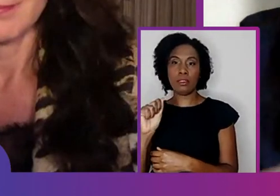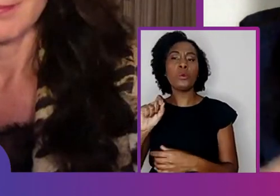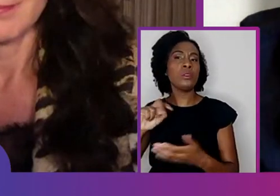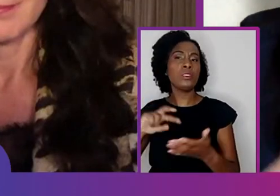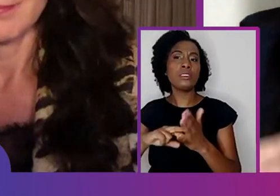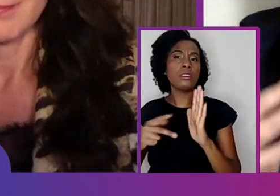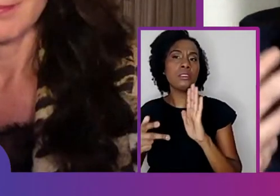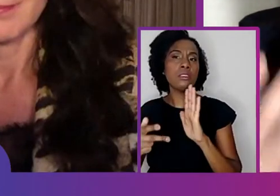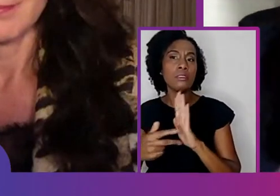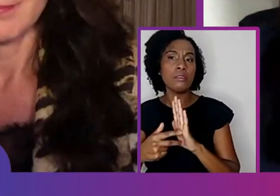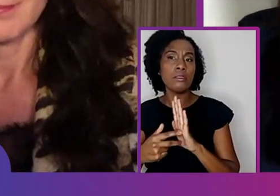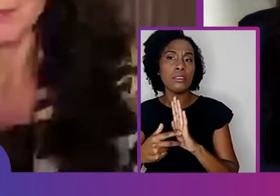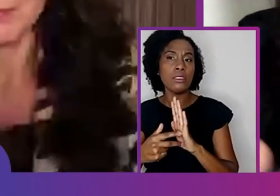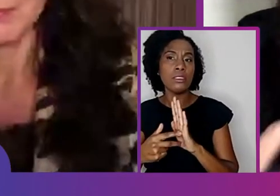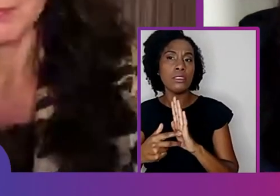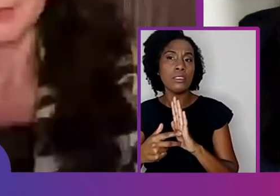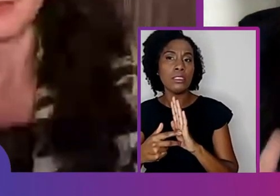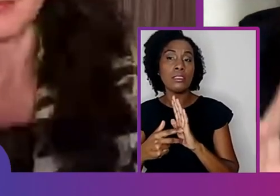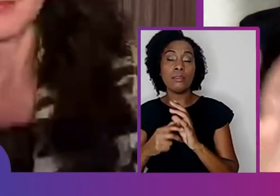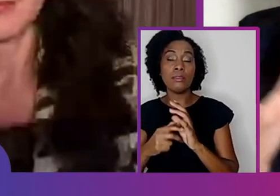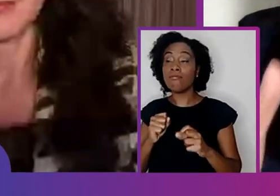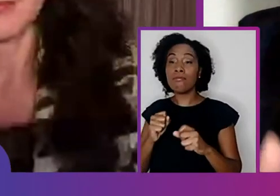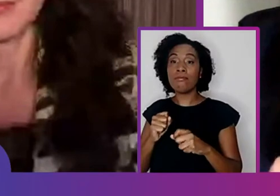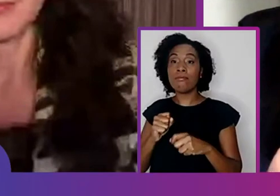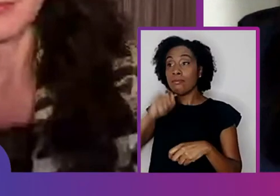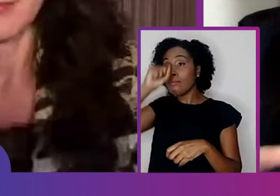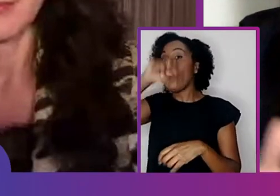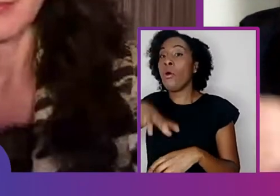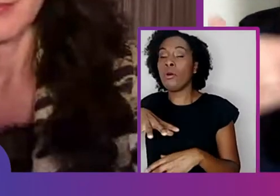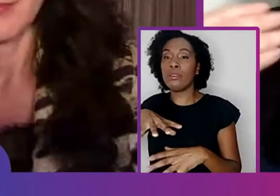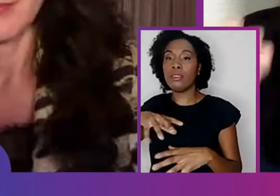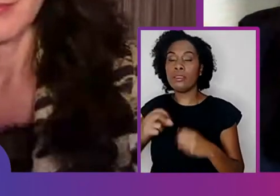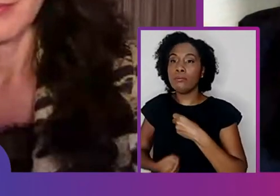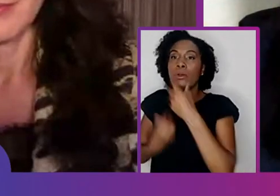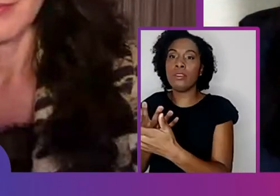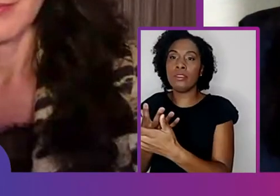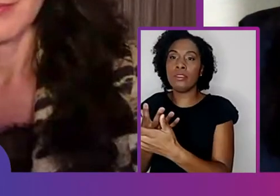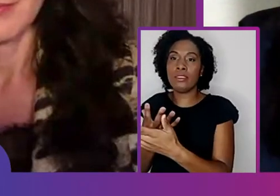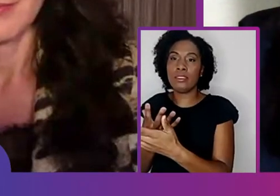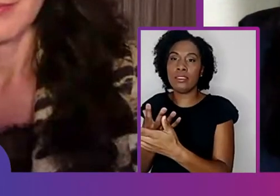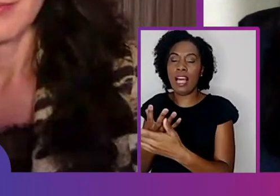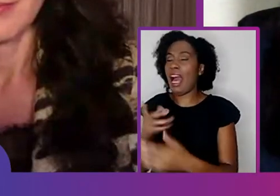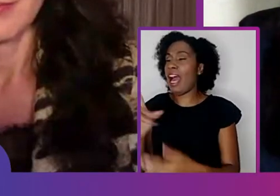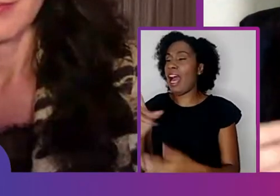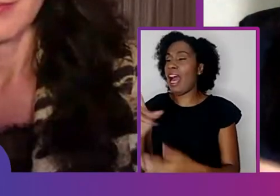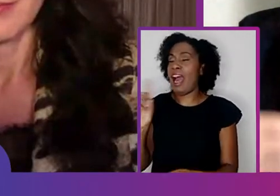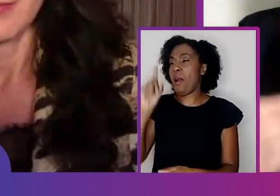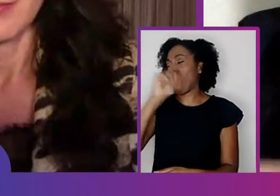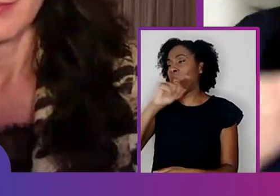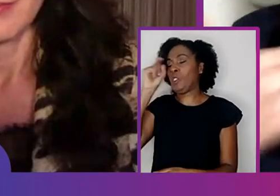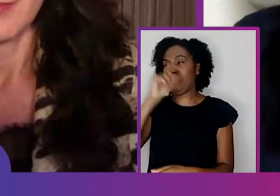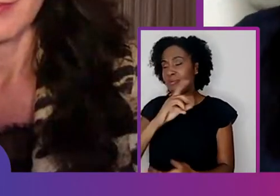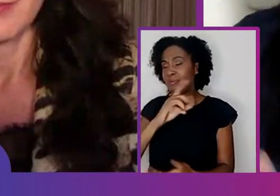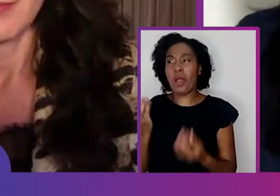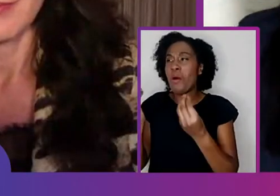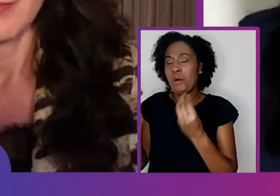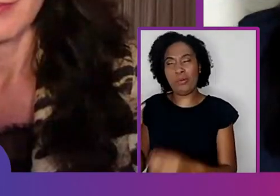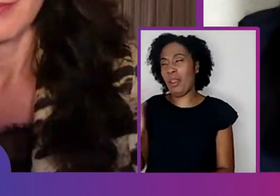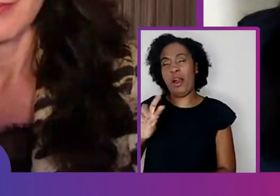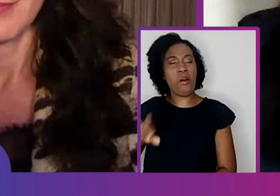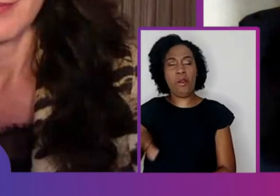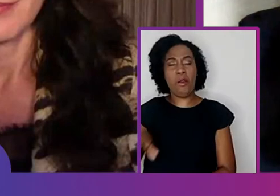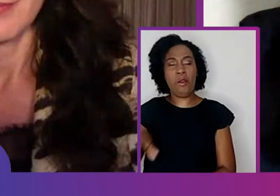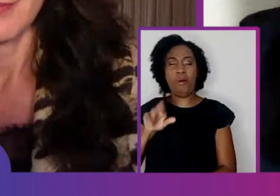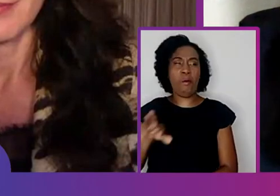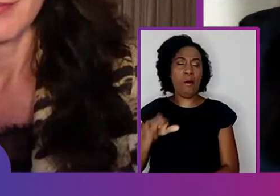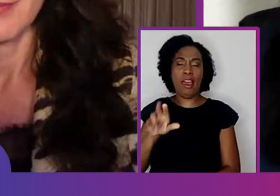agride, ela simplesmente reage de forma a dizer: isto não é verdade, isto não pode ser possível, porque não é possível que uma